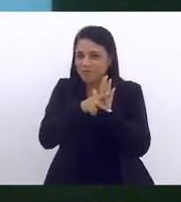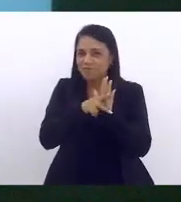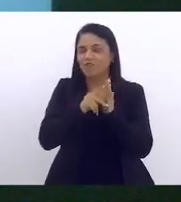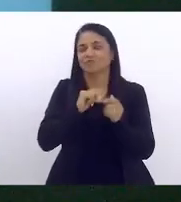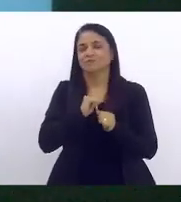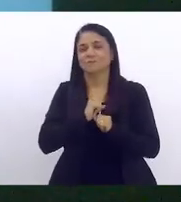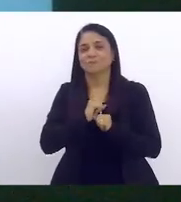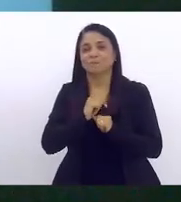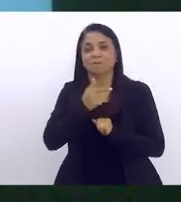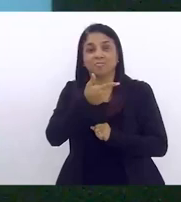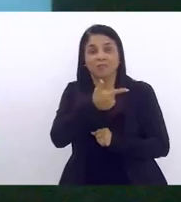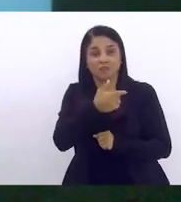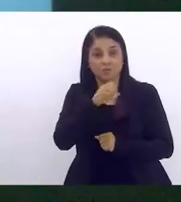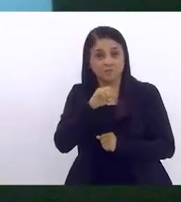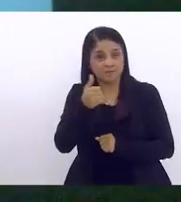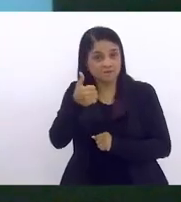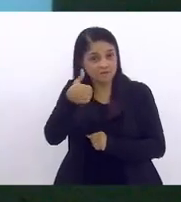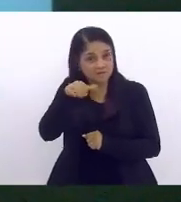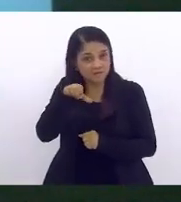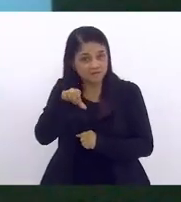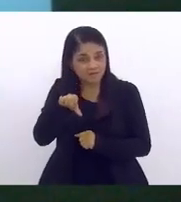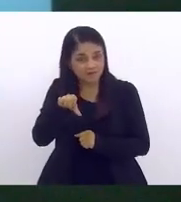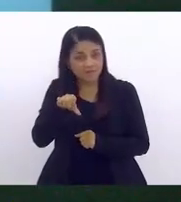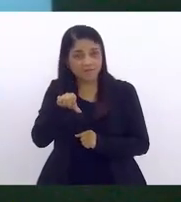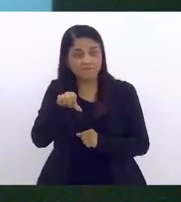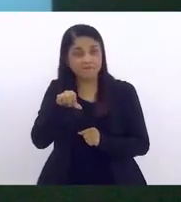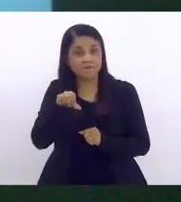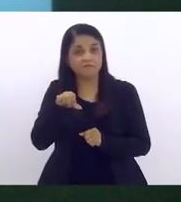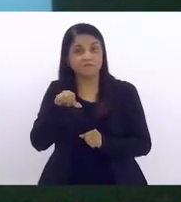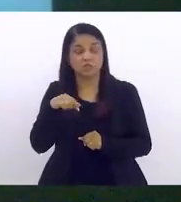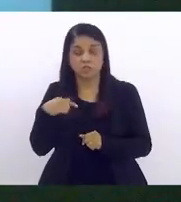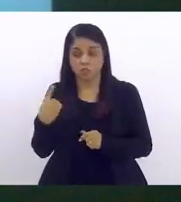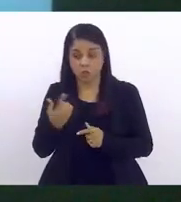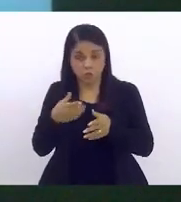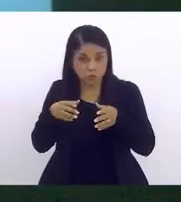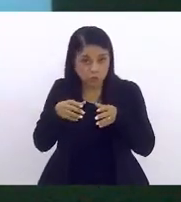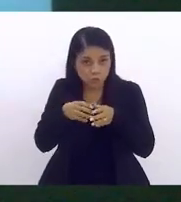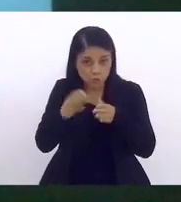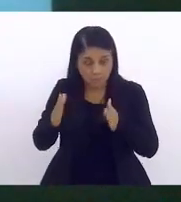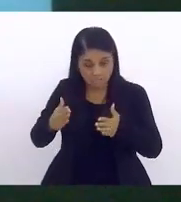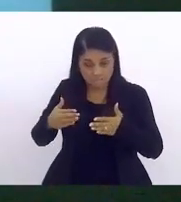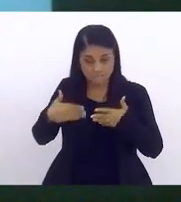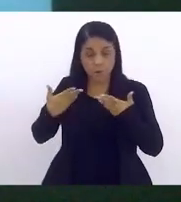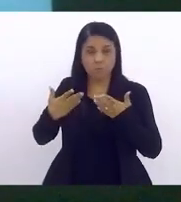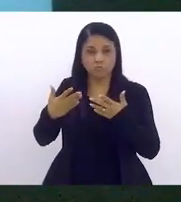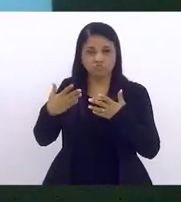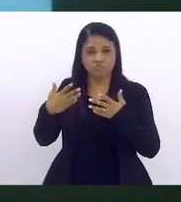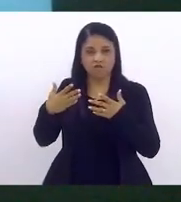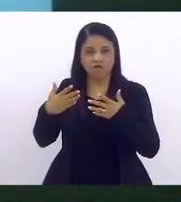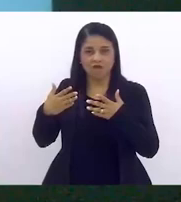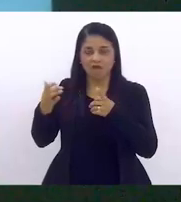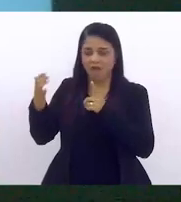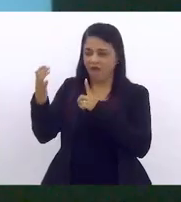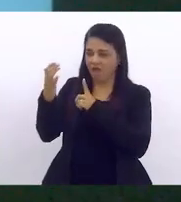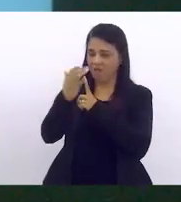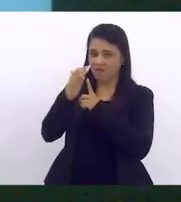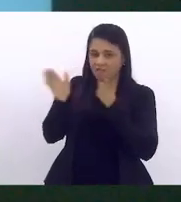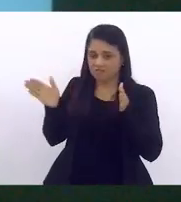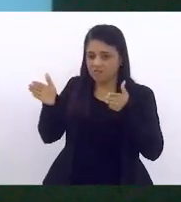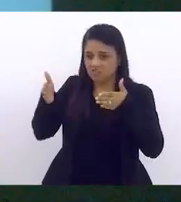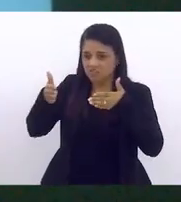Em 2019, nós fomos surpreendidas com a ameaça de fechamento da maternidade